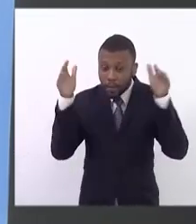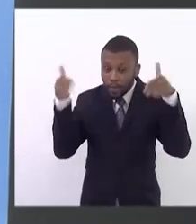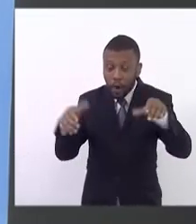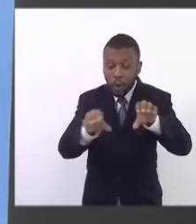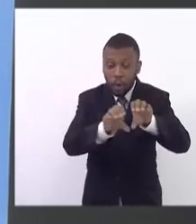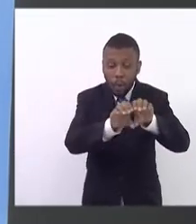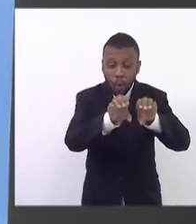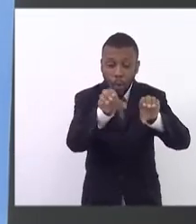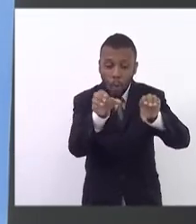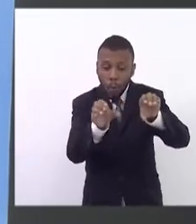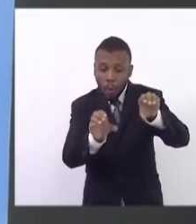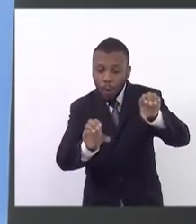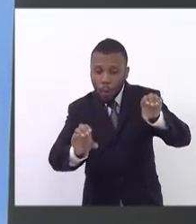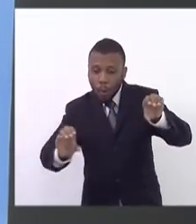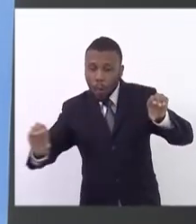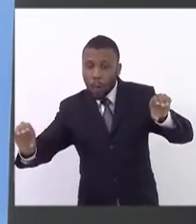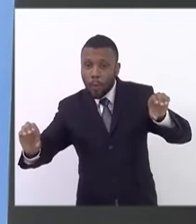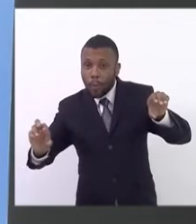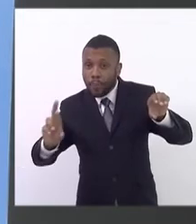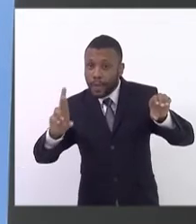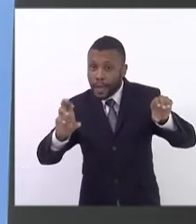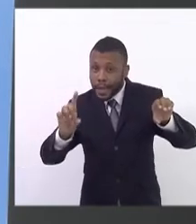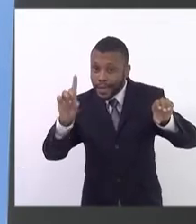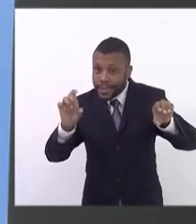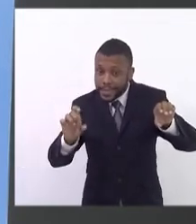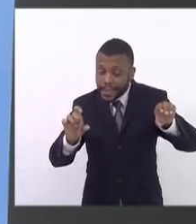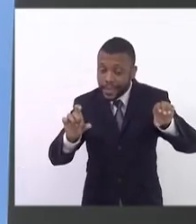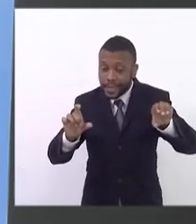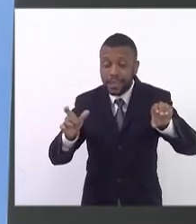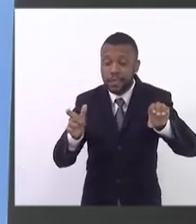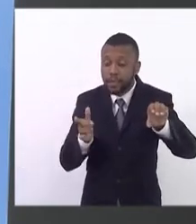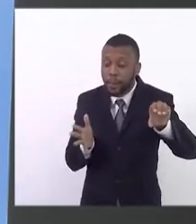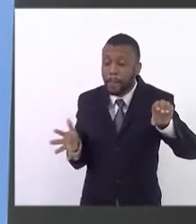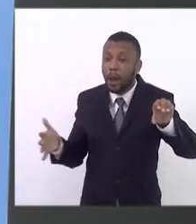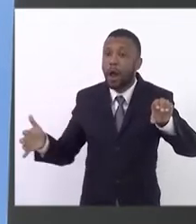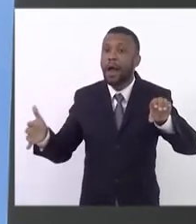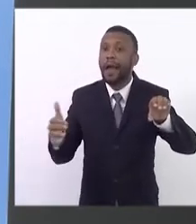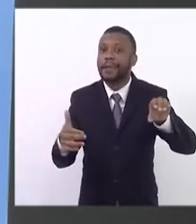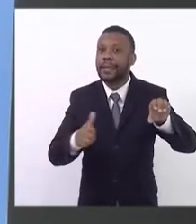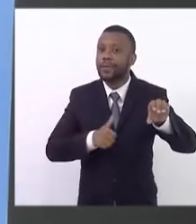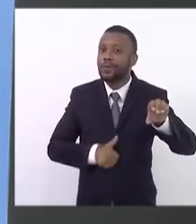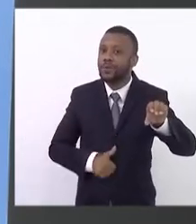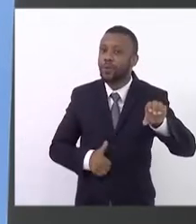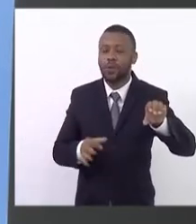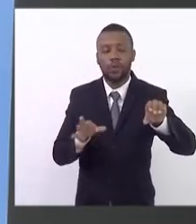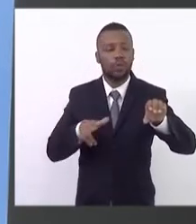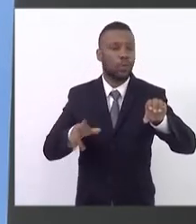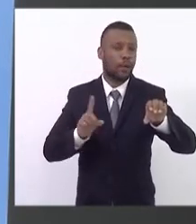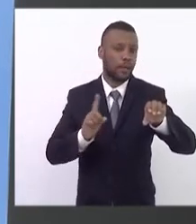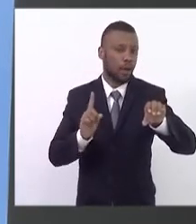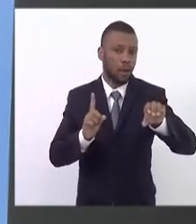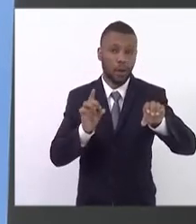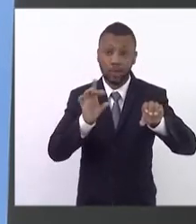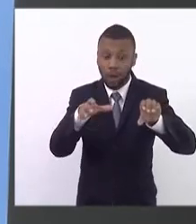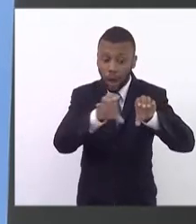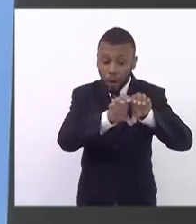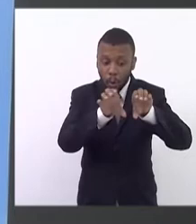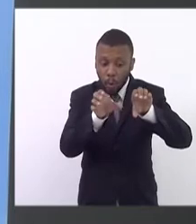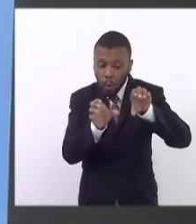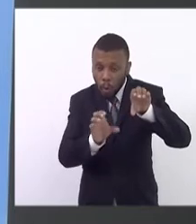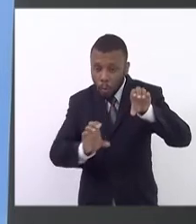rede, a malha fina de coleta, é só tronco. Isso significa nós deixarmos de